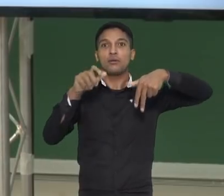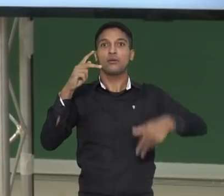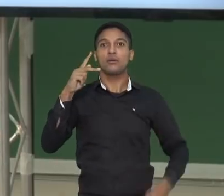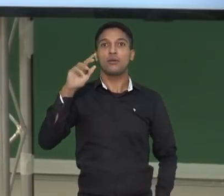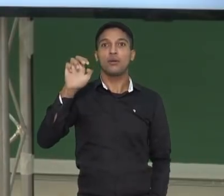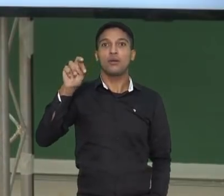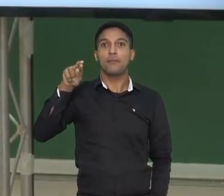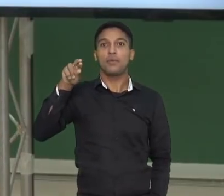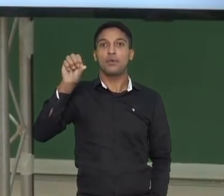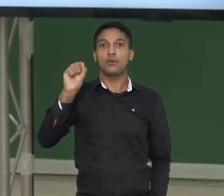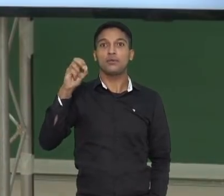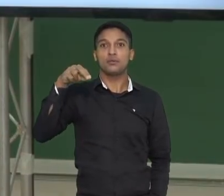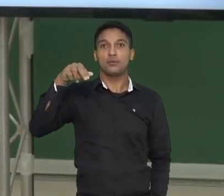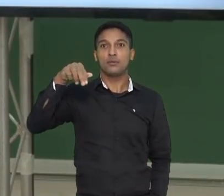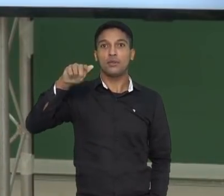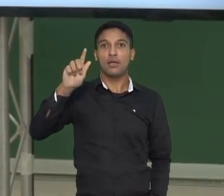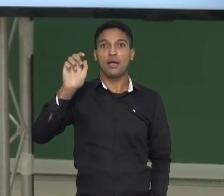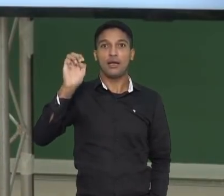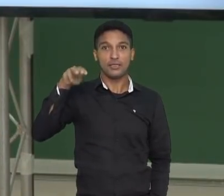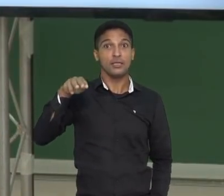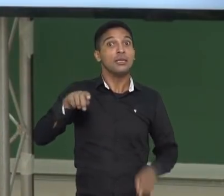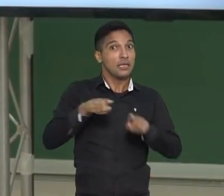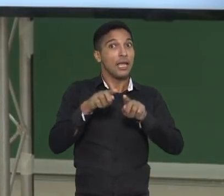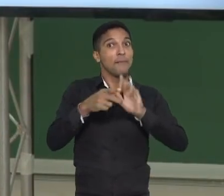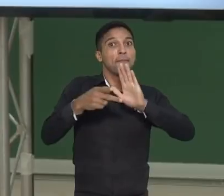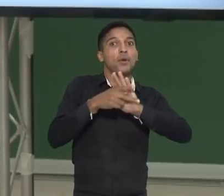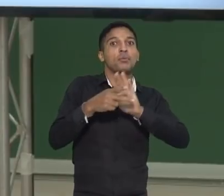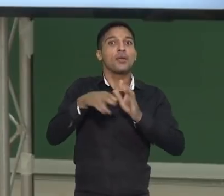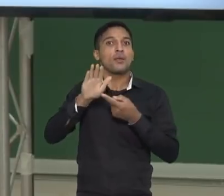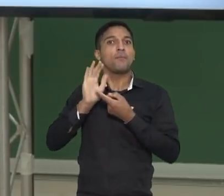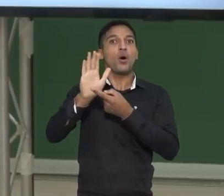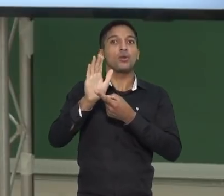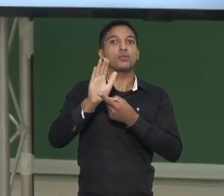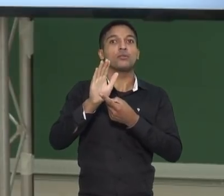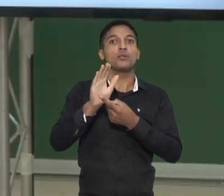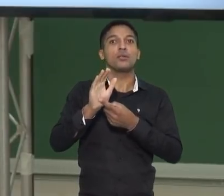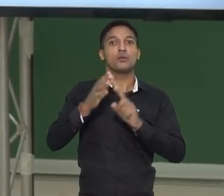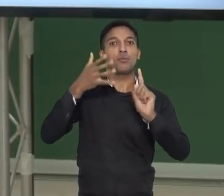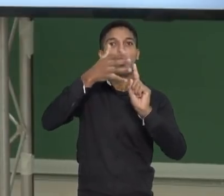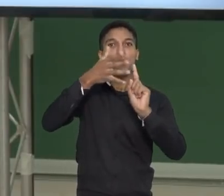eu indicar o discurso direto. Então, eu tenho aqui o discurso direto. Tudo bem?